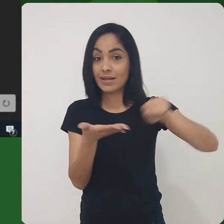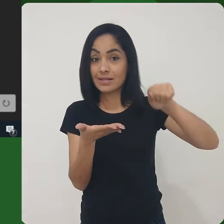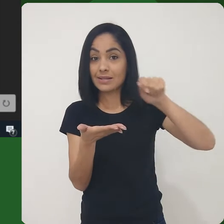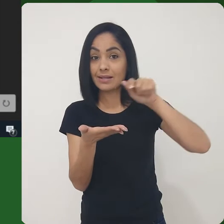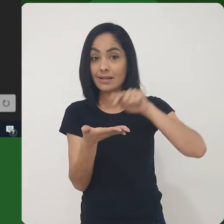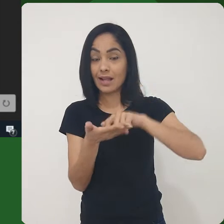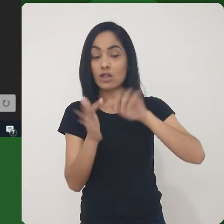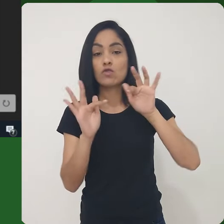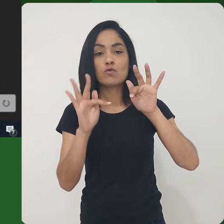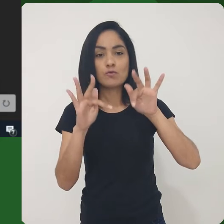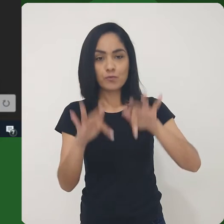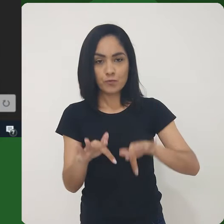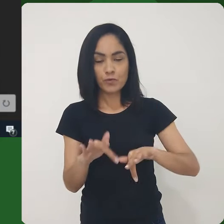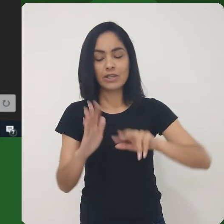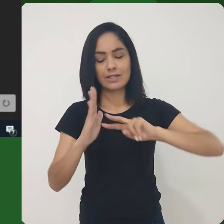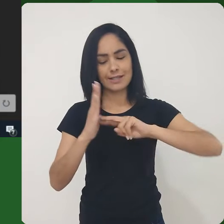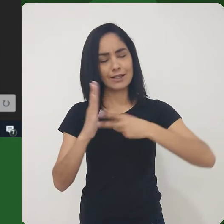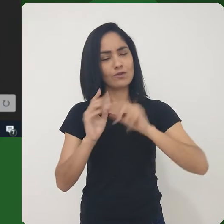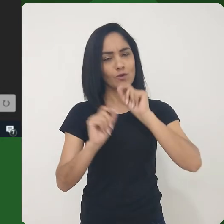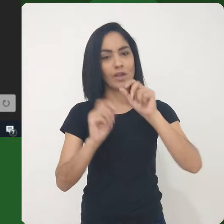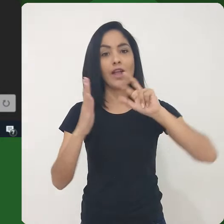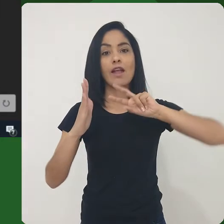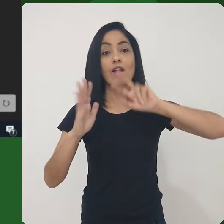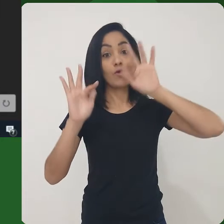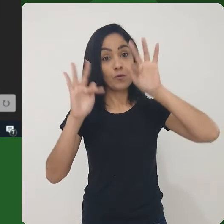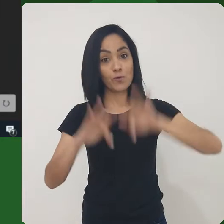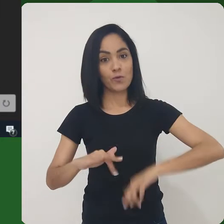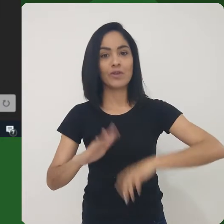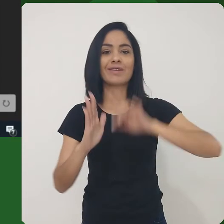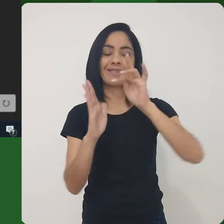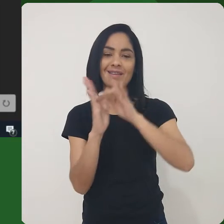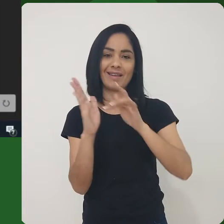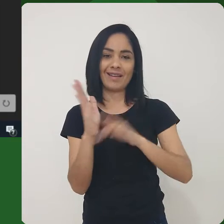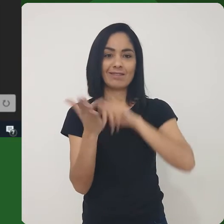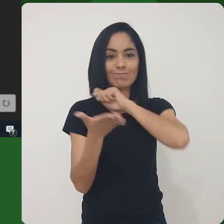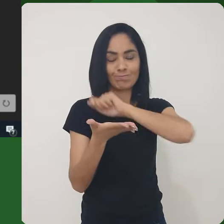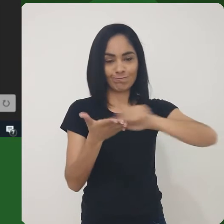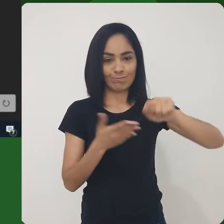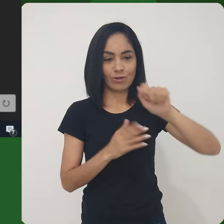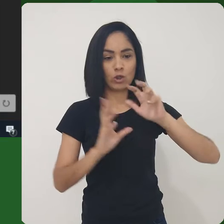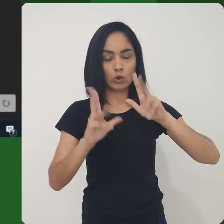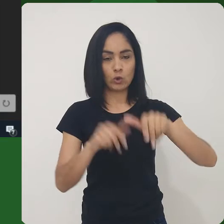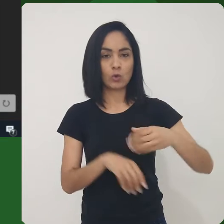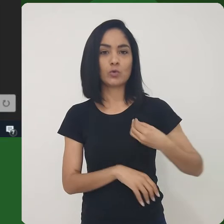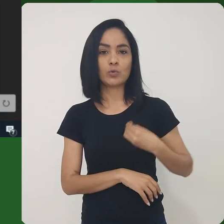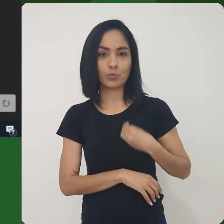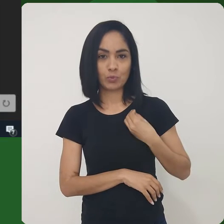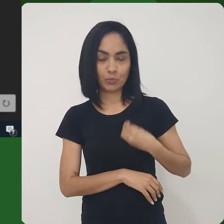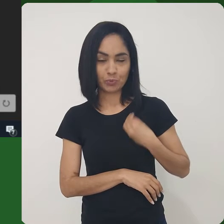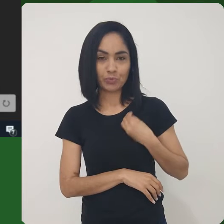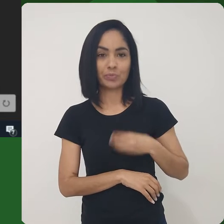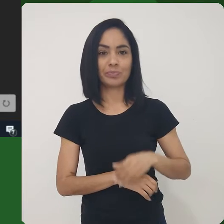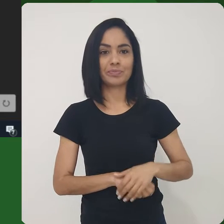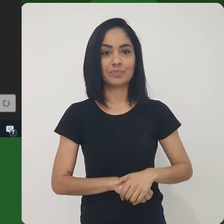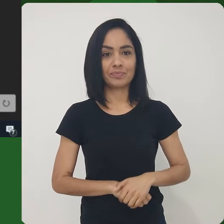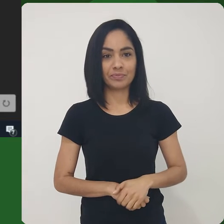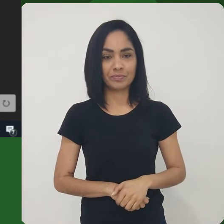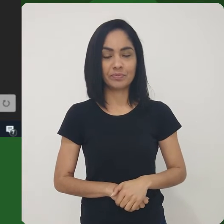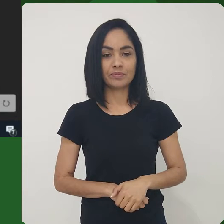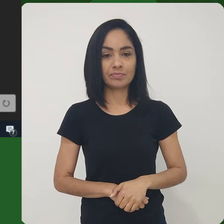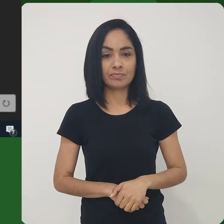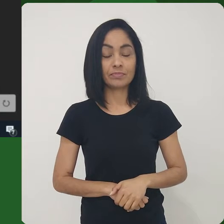infraassinados, né? Então, quer dizer que ao final da data a assinatura deles, de todos os presentes.